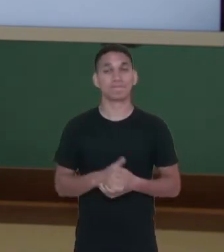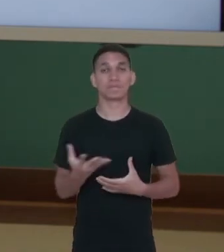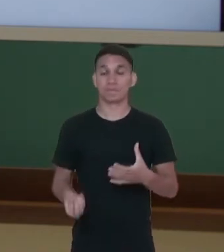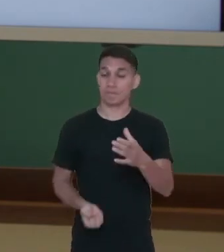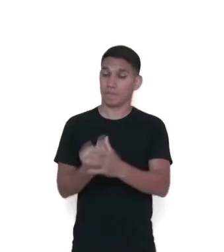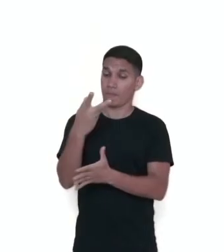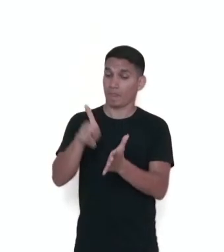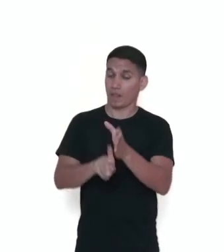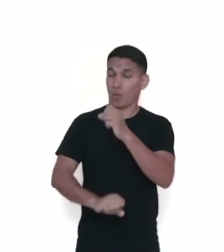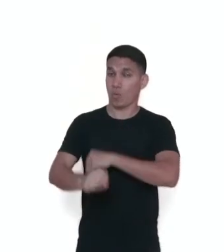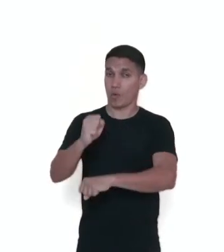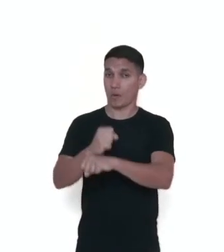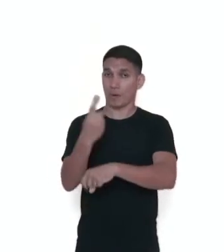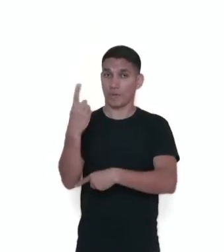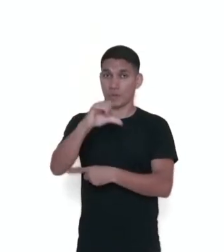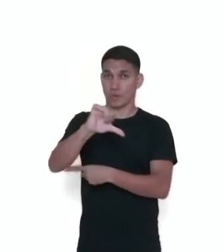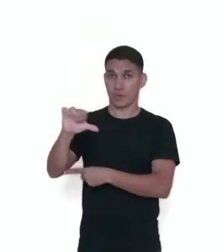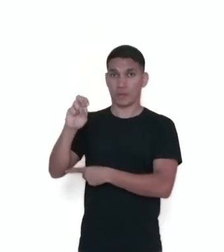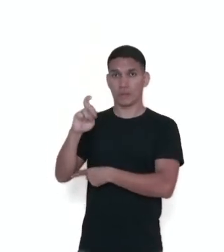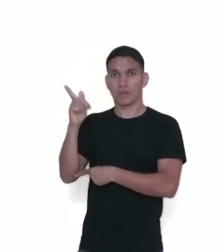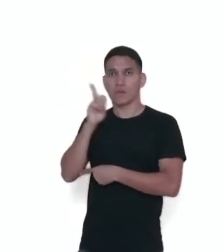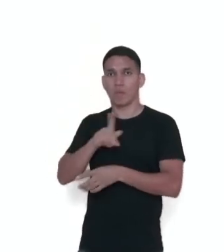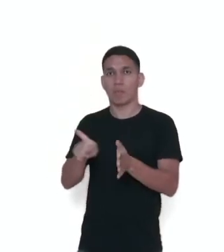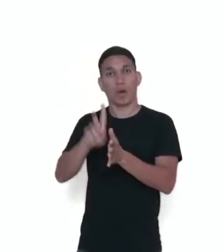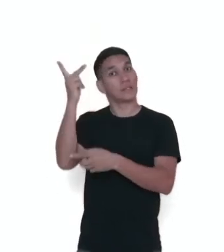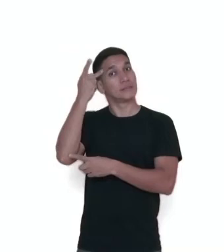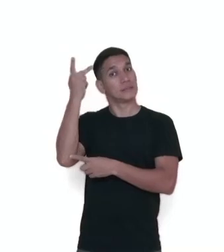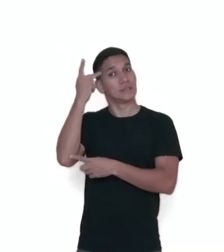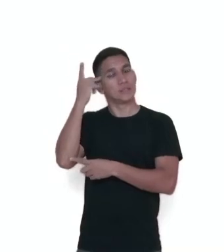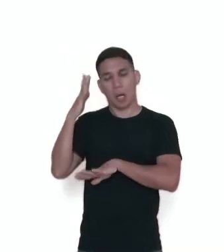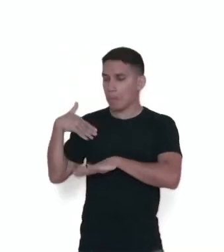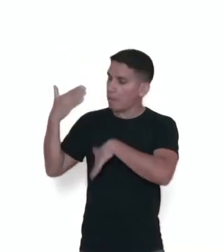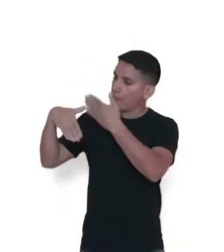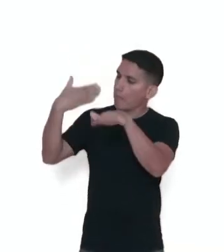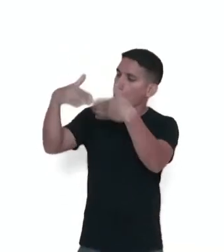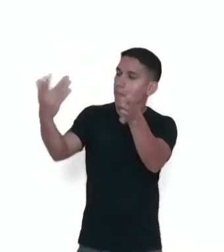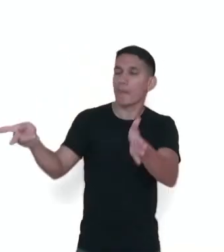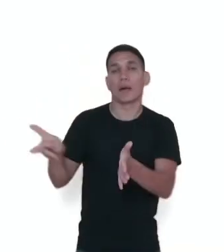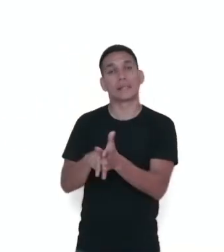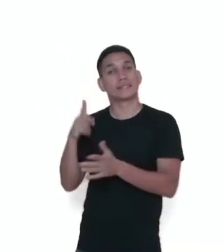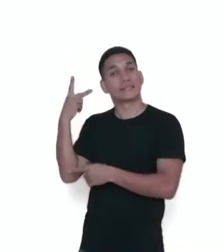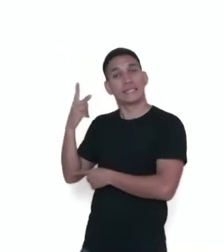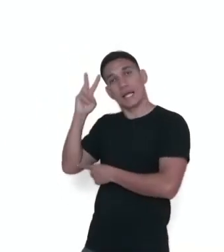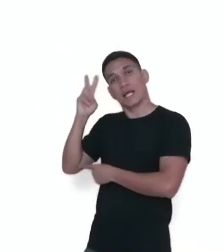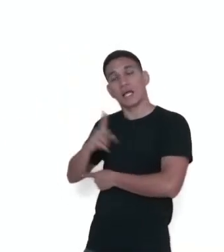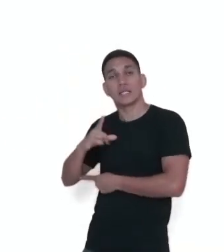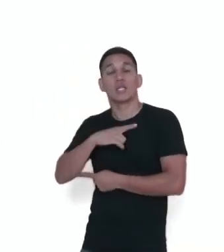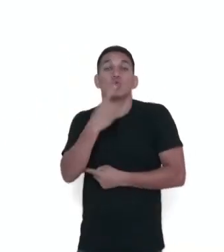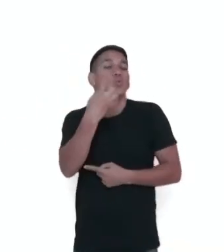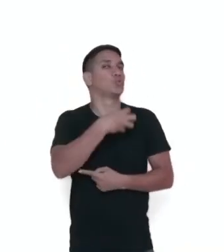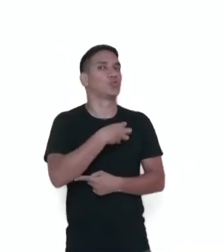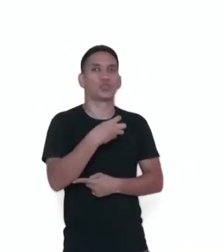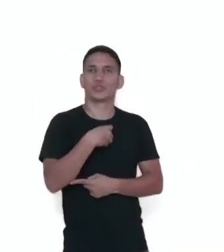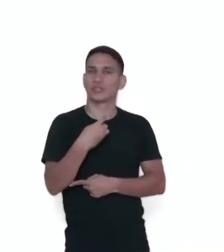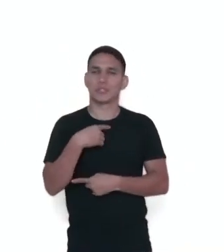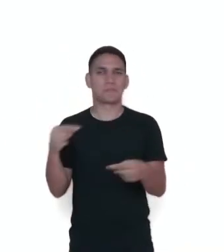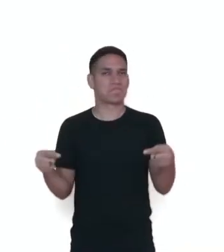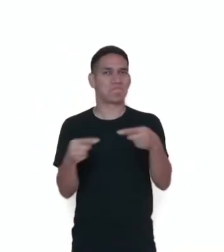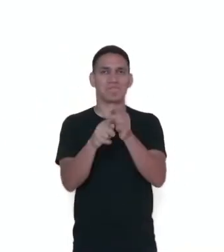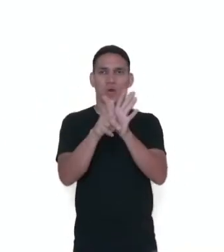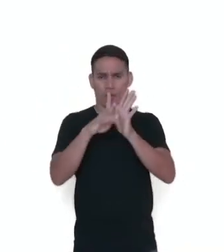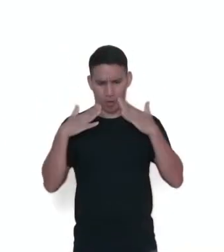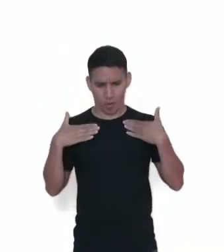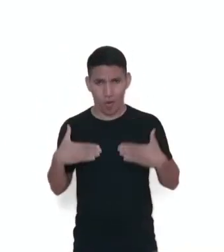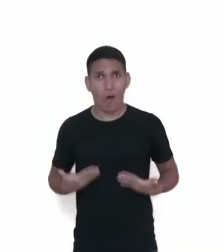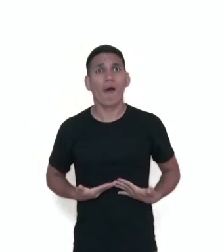em 1995, o grupo musical paulistano desenvolveu ao longo de sua trajetória uma abordagem única da música corporal, música